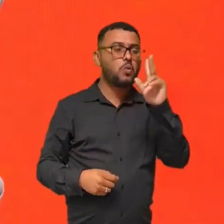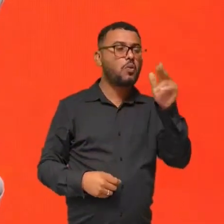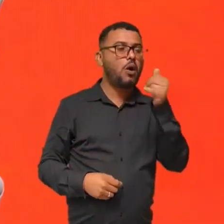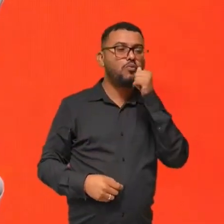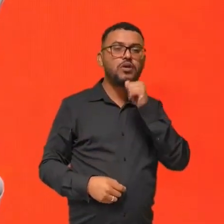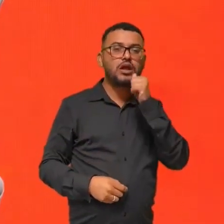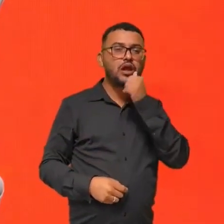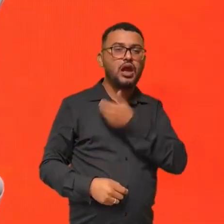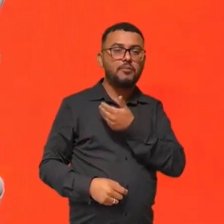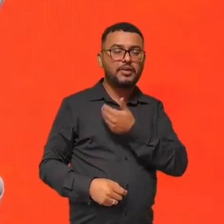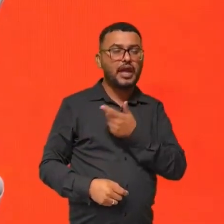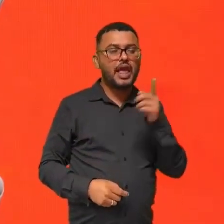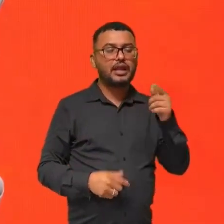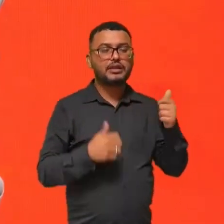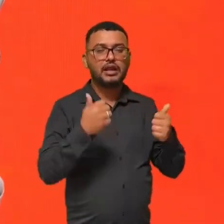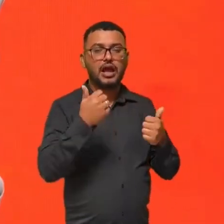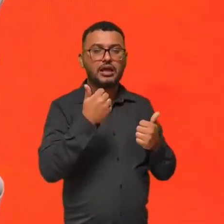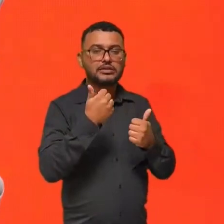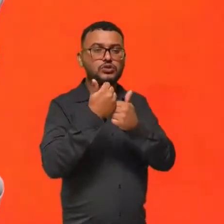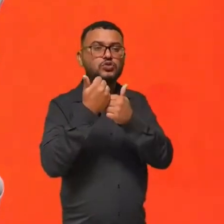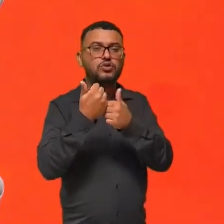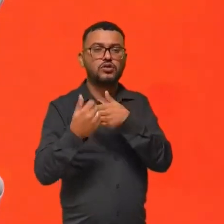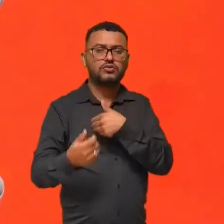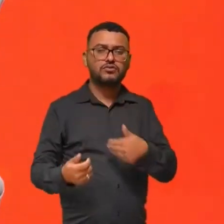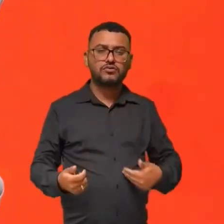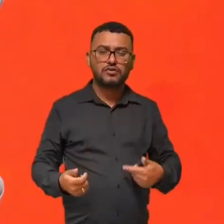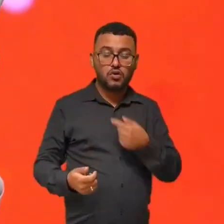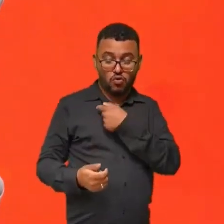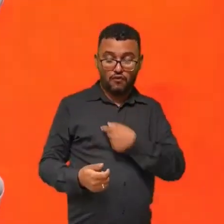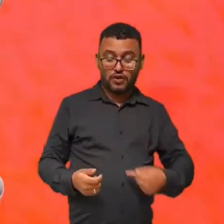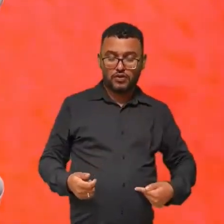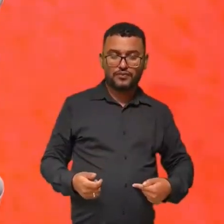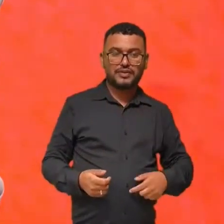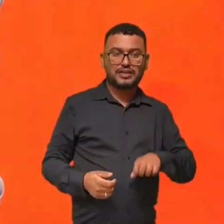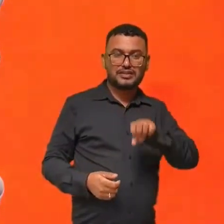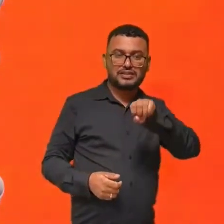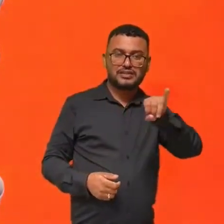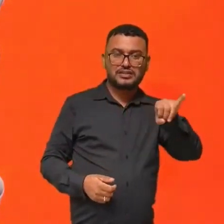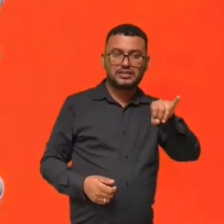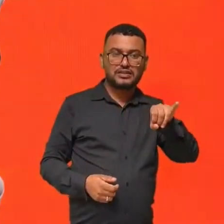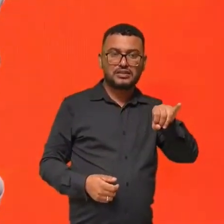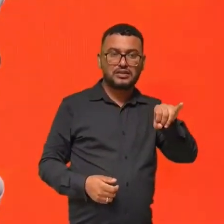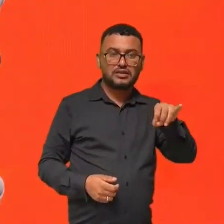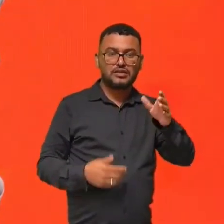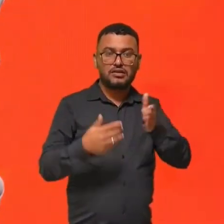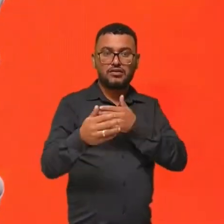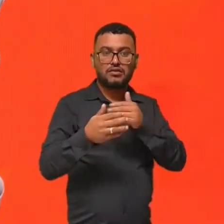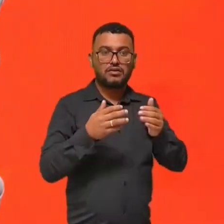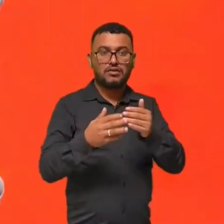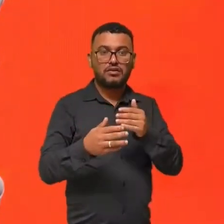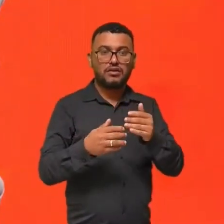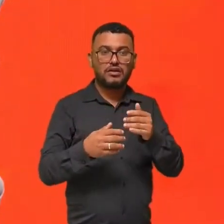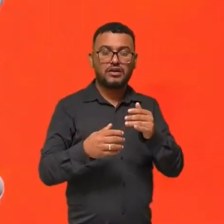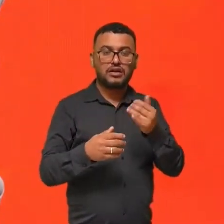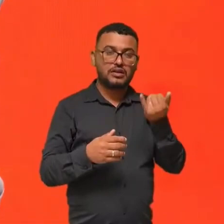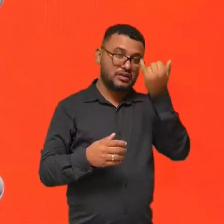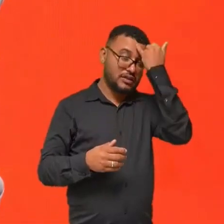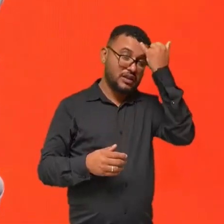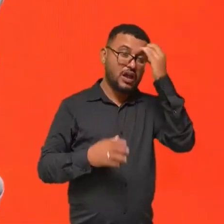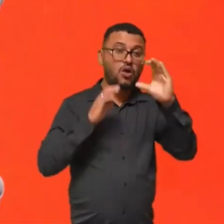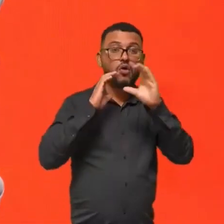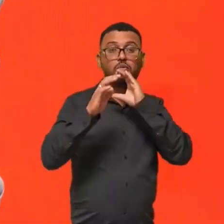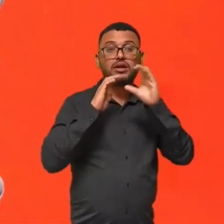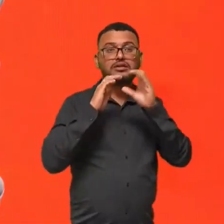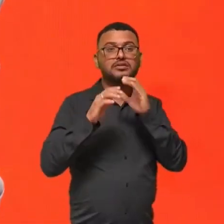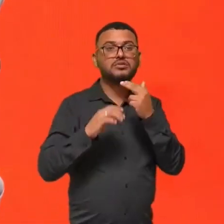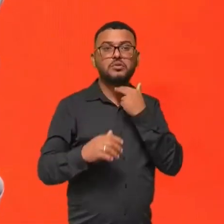assim, qualquer pessoa que fala com o governador com alguma ideia, ele manda falar com a comunicação. A comunicação, ela não pode estar, que nem acontece